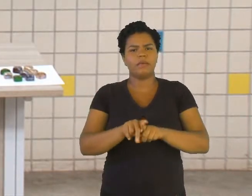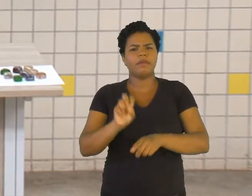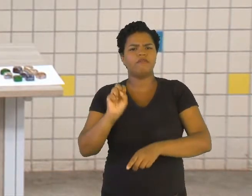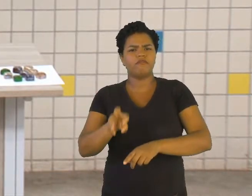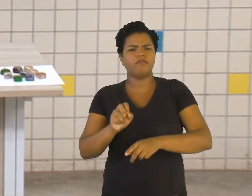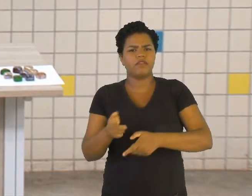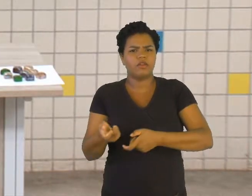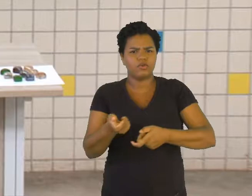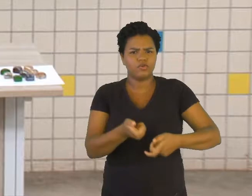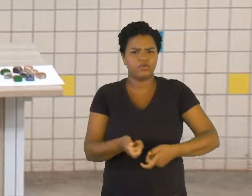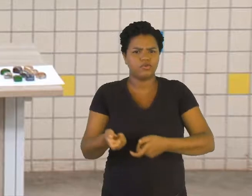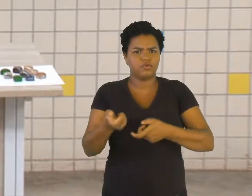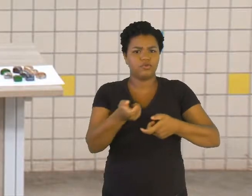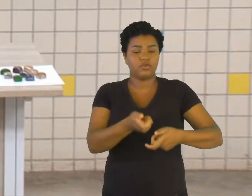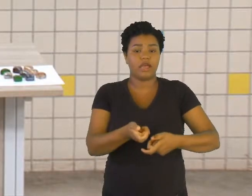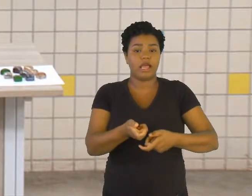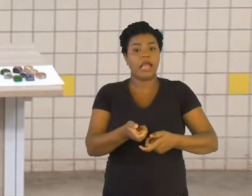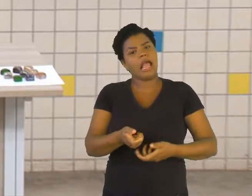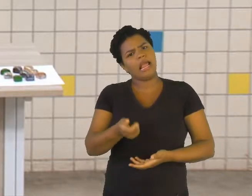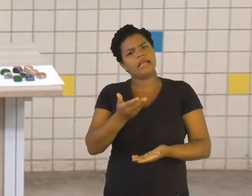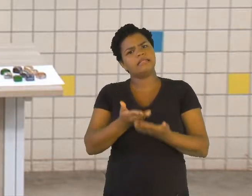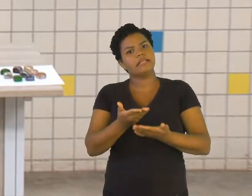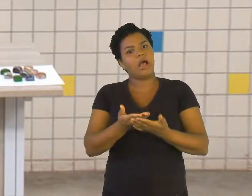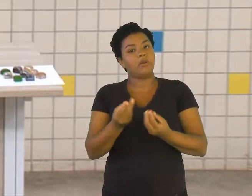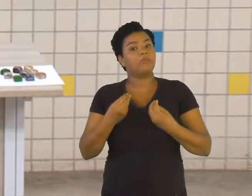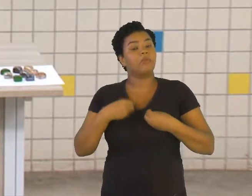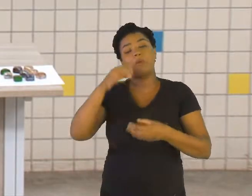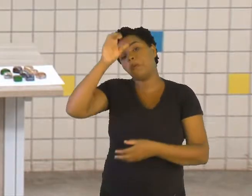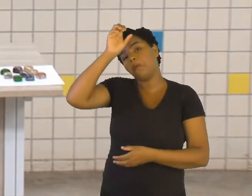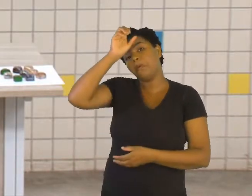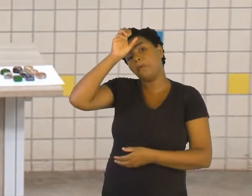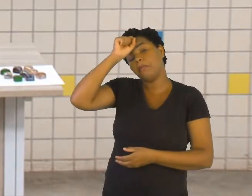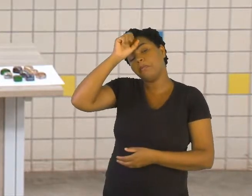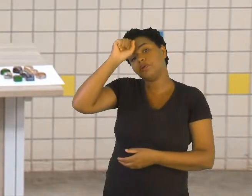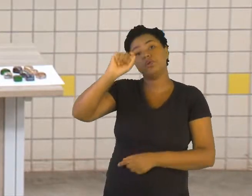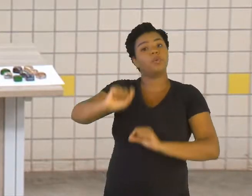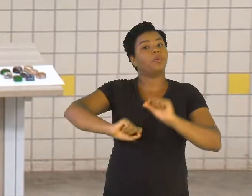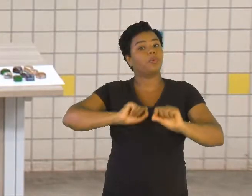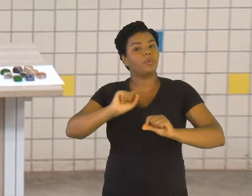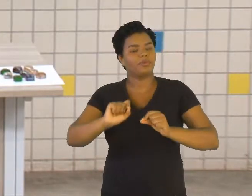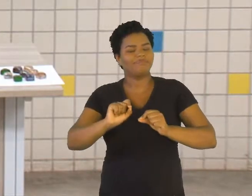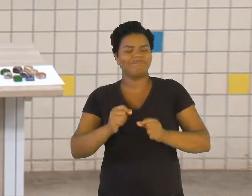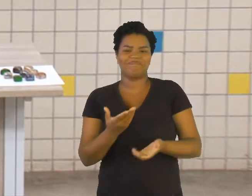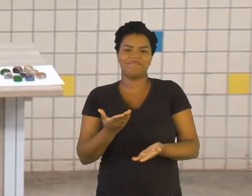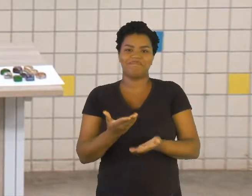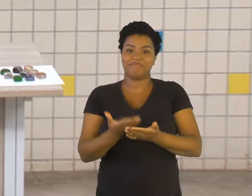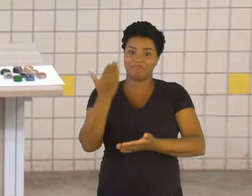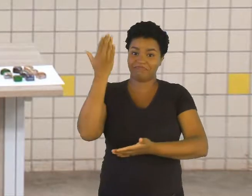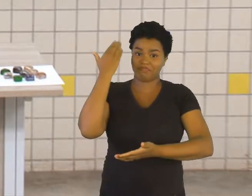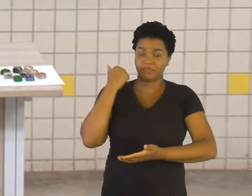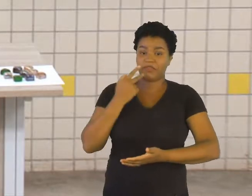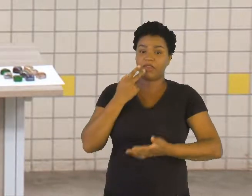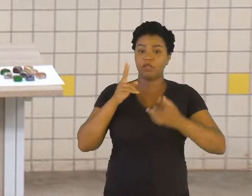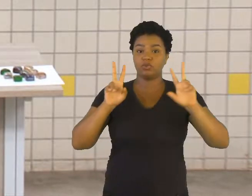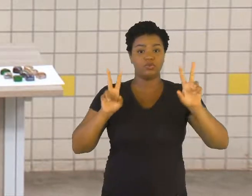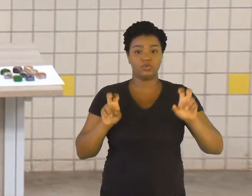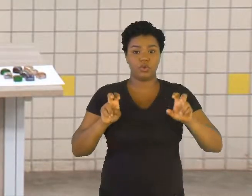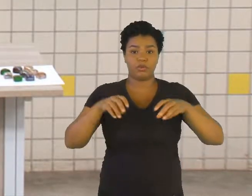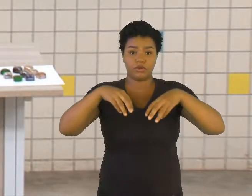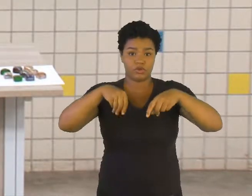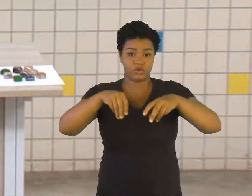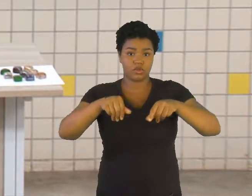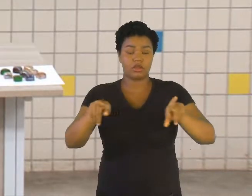nos traz de conhecimento. Vejamos que nas aulas anteriores nós falamos a respeito do solo e